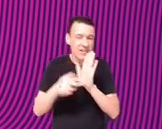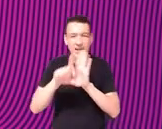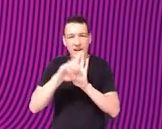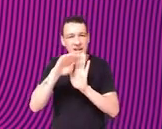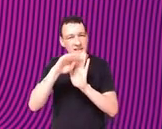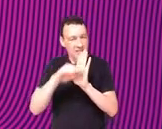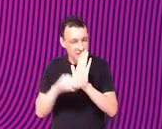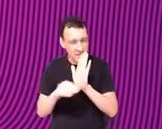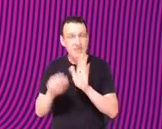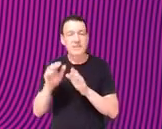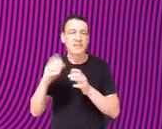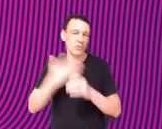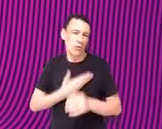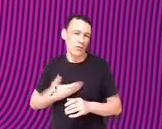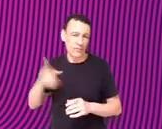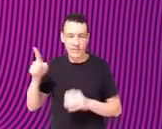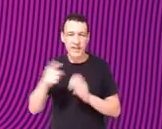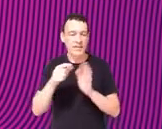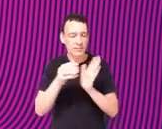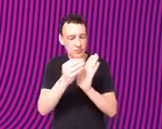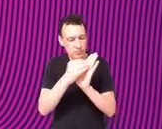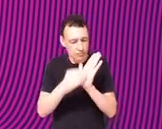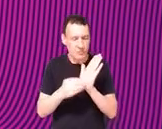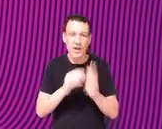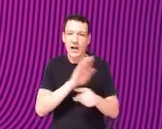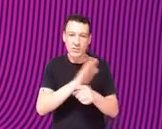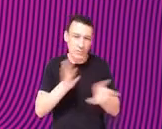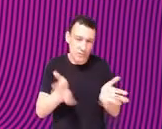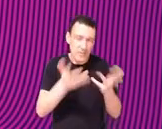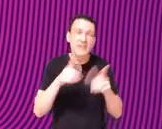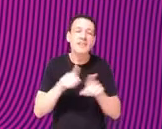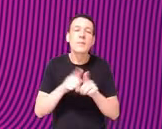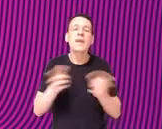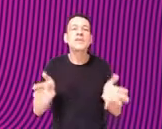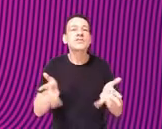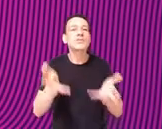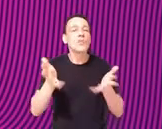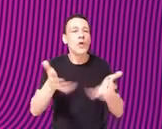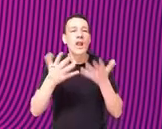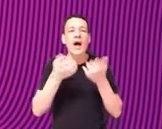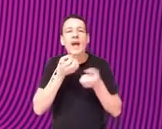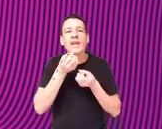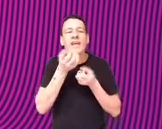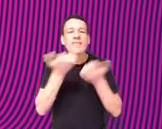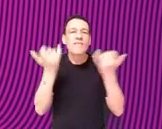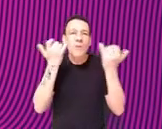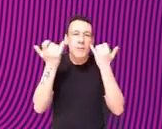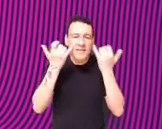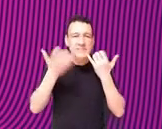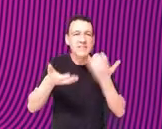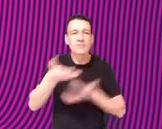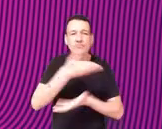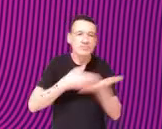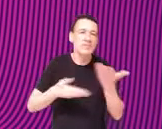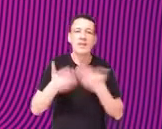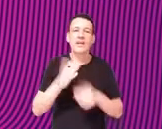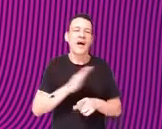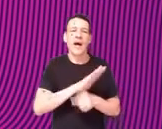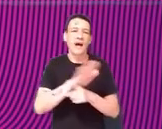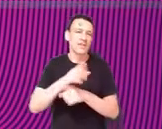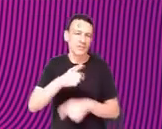políticos, e estimular a troca de informação para podermos atingir saúde cardiovascular para todos.